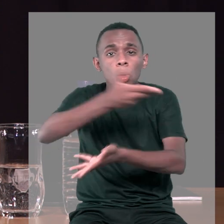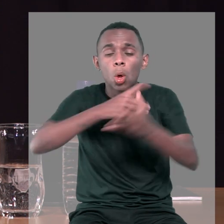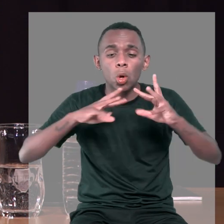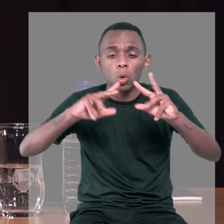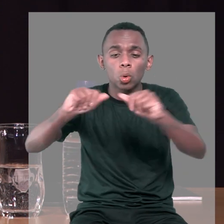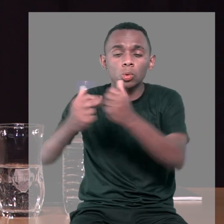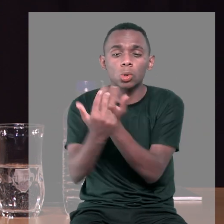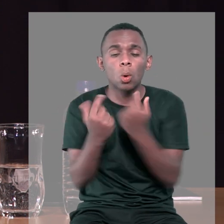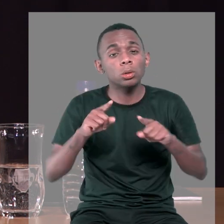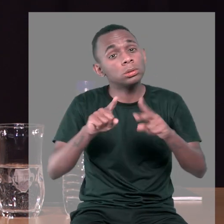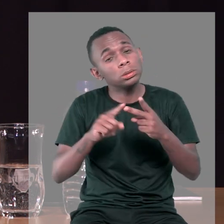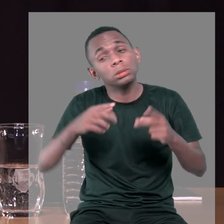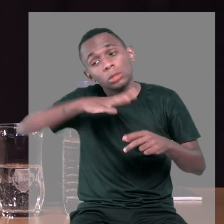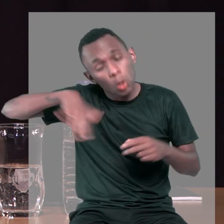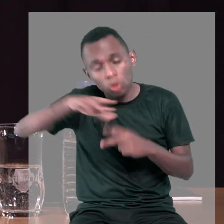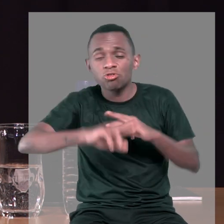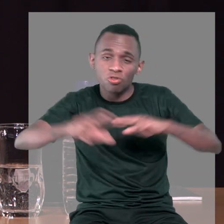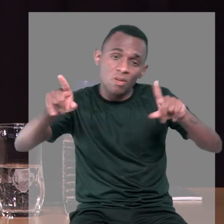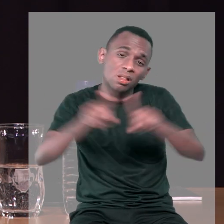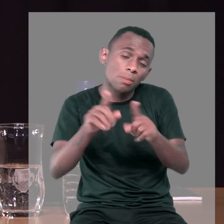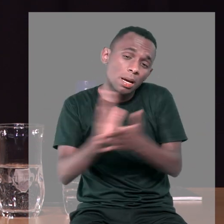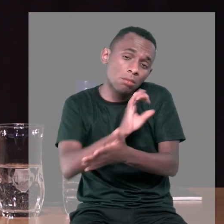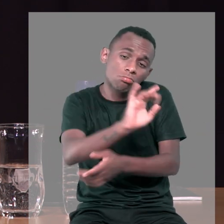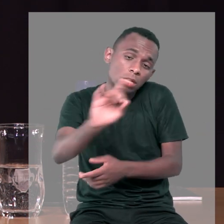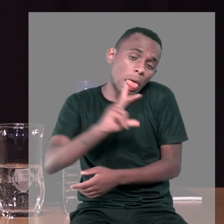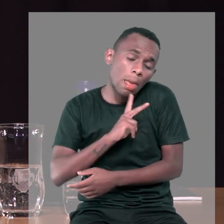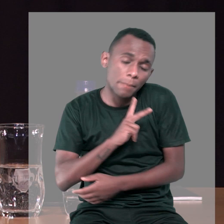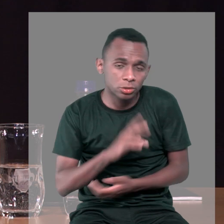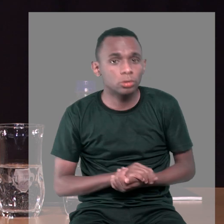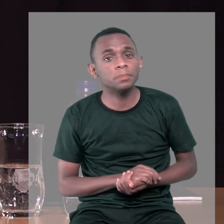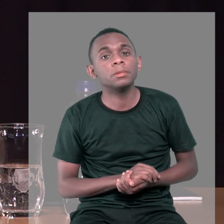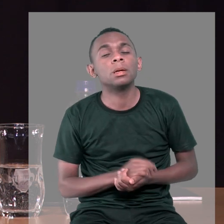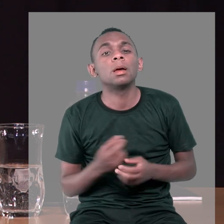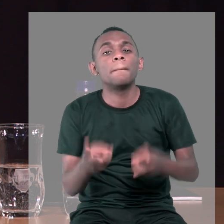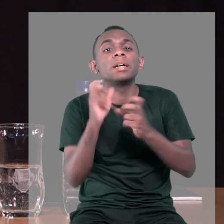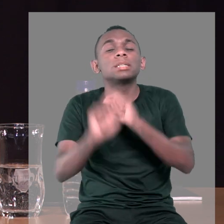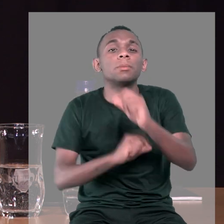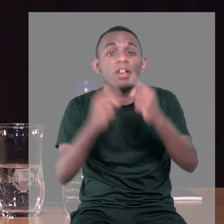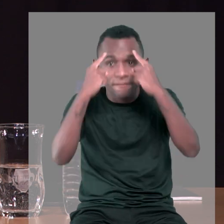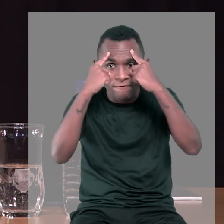sistema totalitário abriga o desejo de conformação da sociedade em